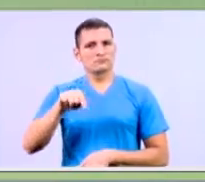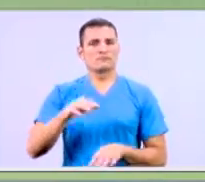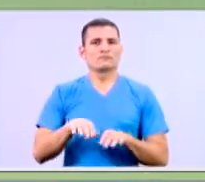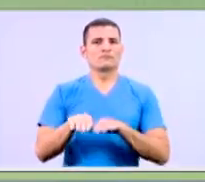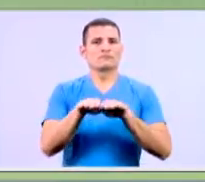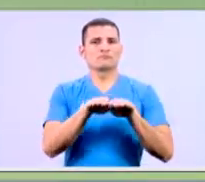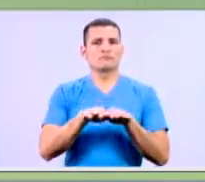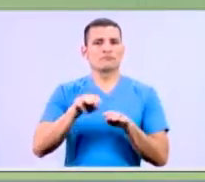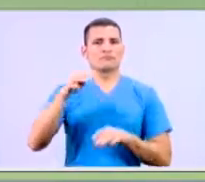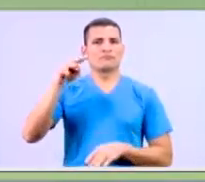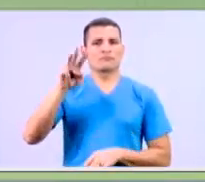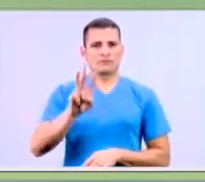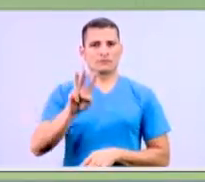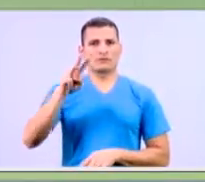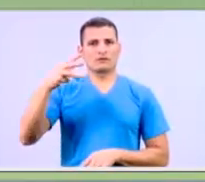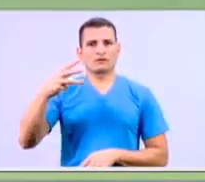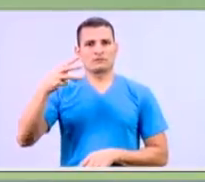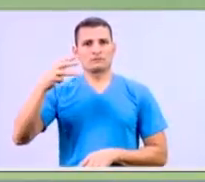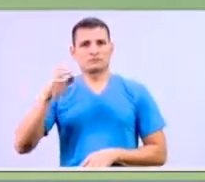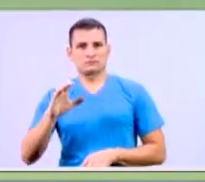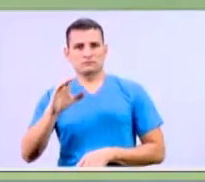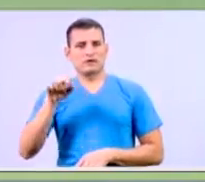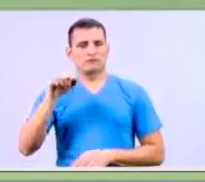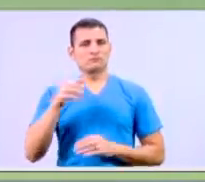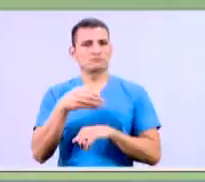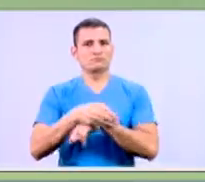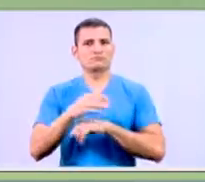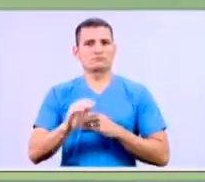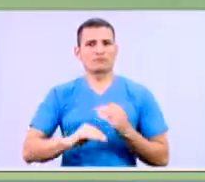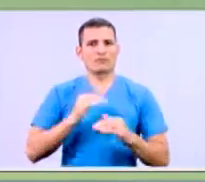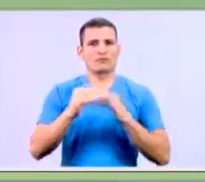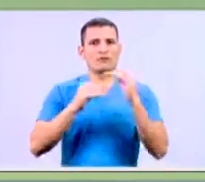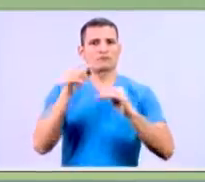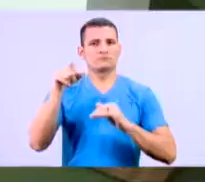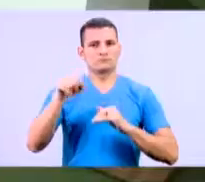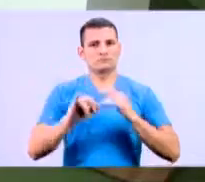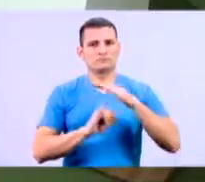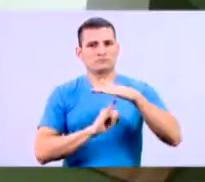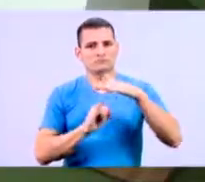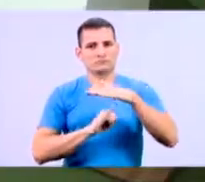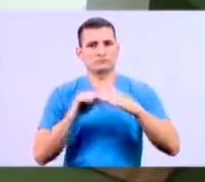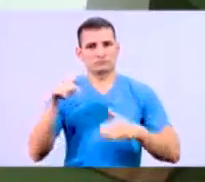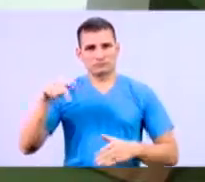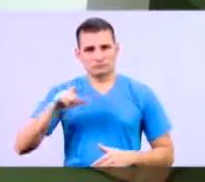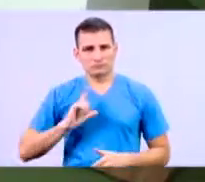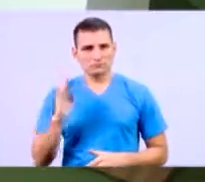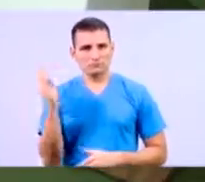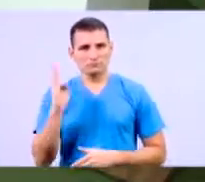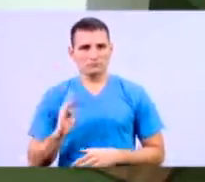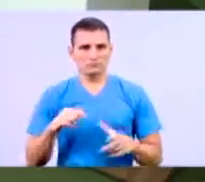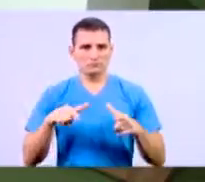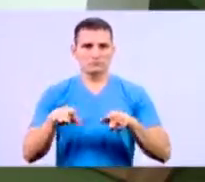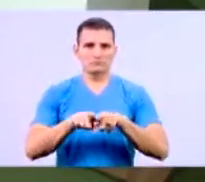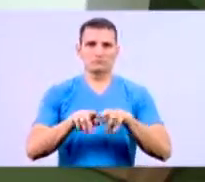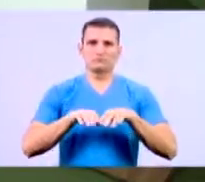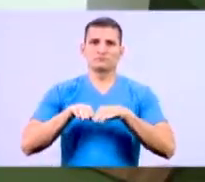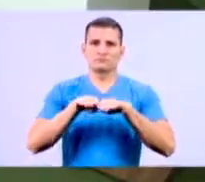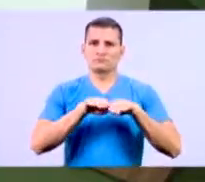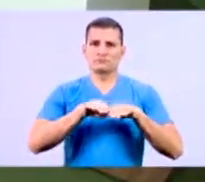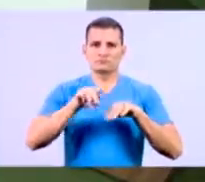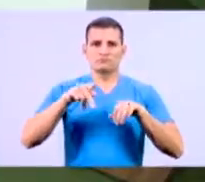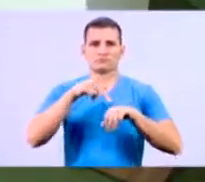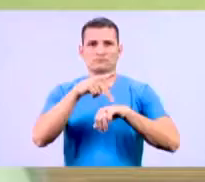o W3C participou para desenvolver e é uma entidade que está no Brasil trabalhando também com padrões